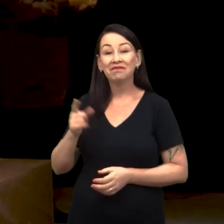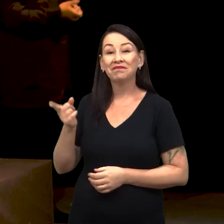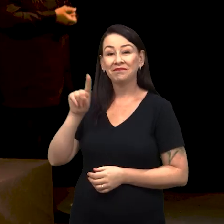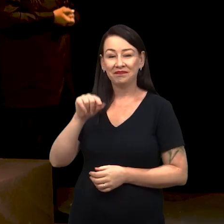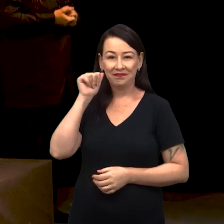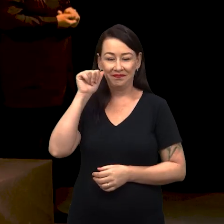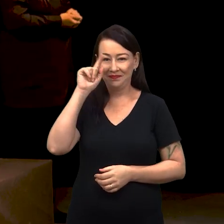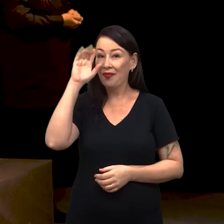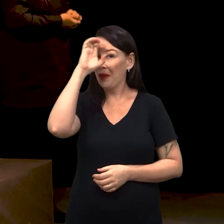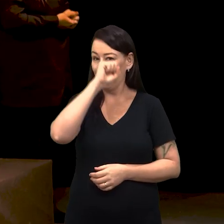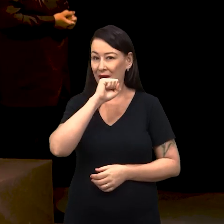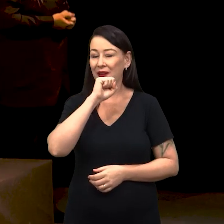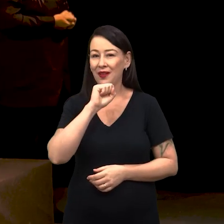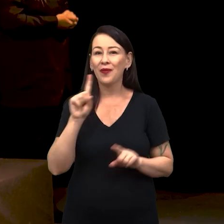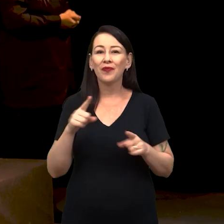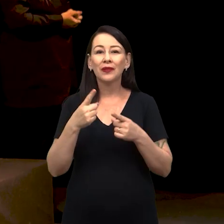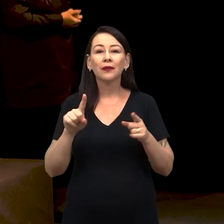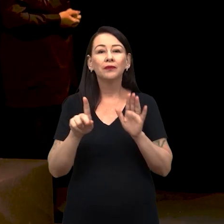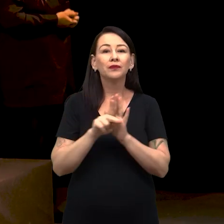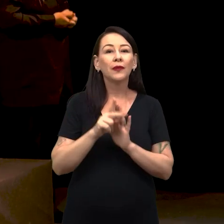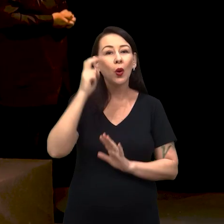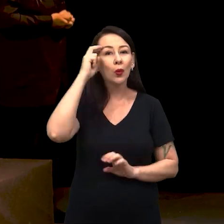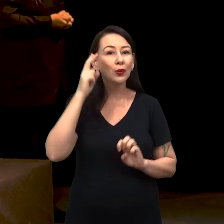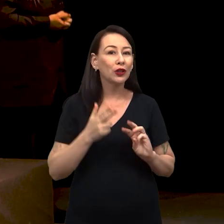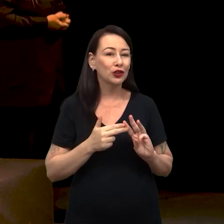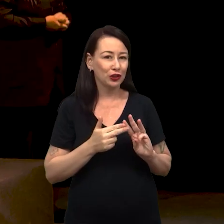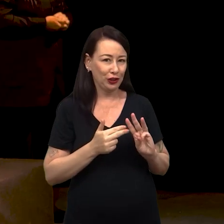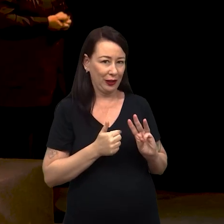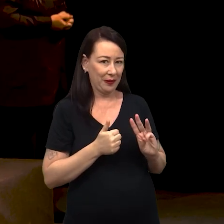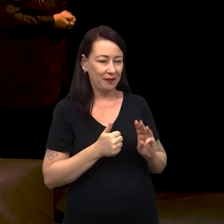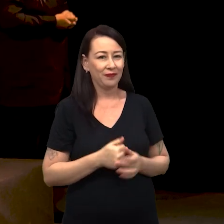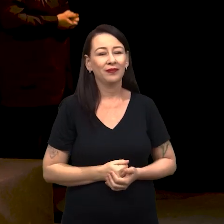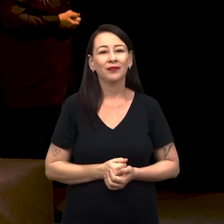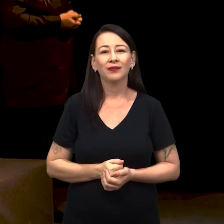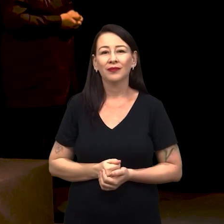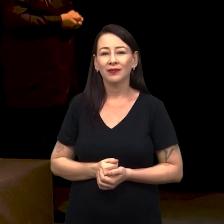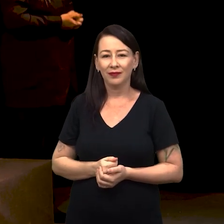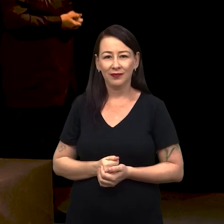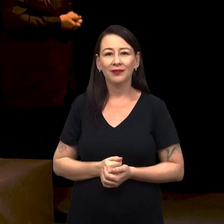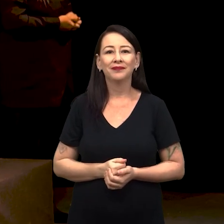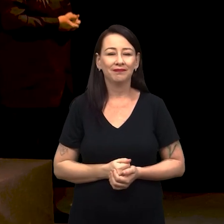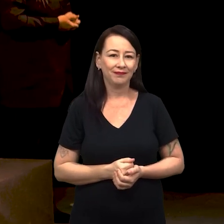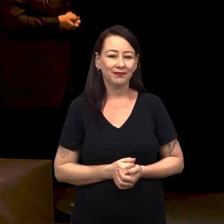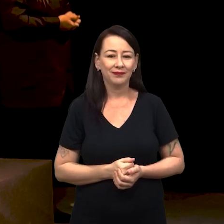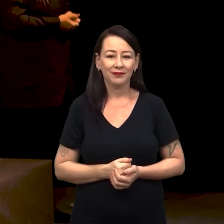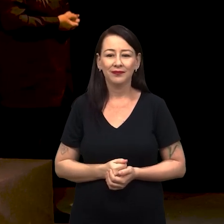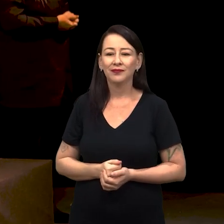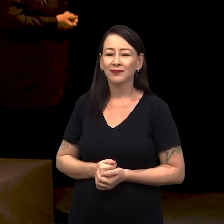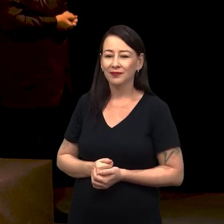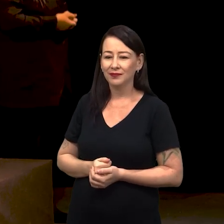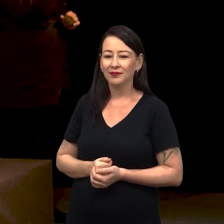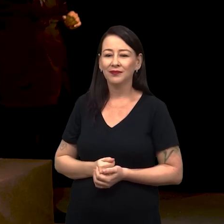Eu aprendi uma de ninar da cultura indígena. Ela é assim.